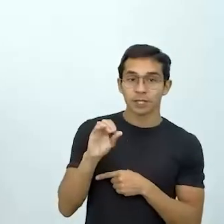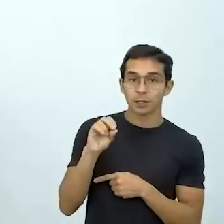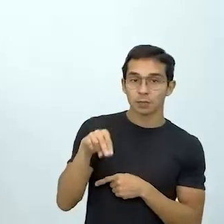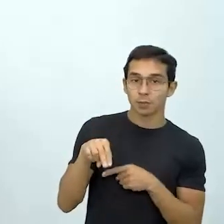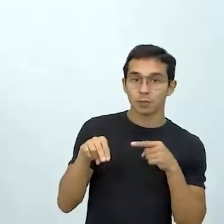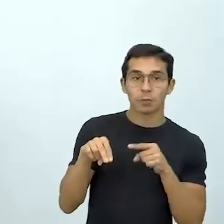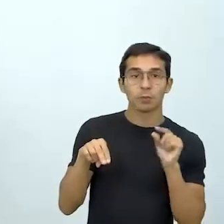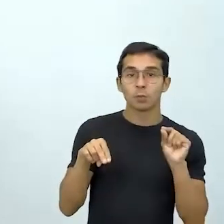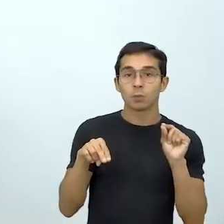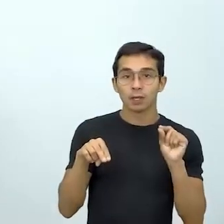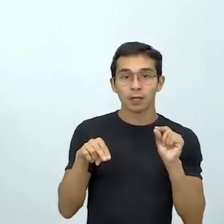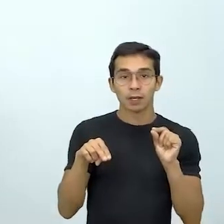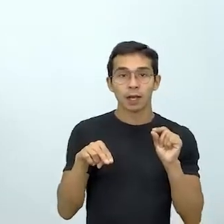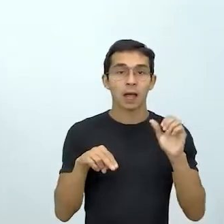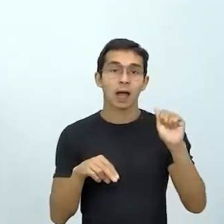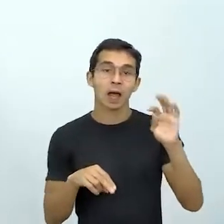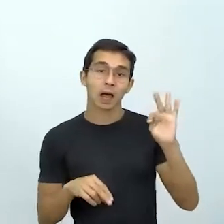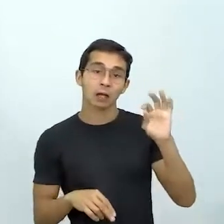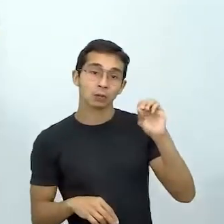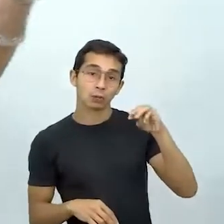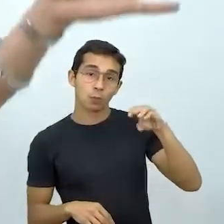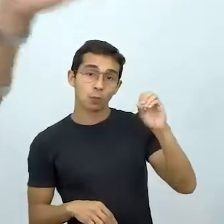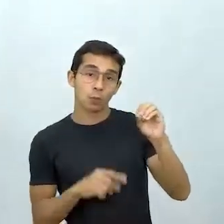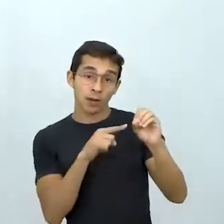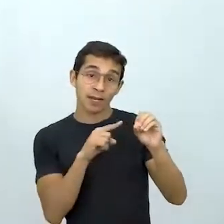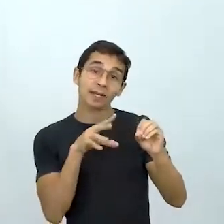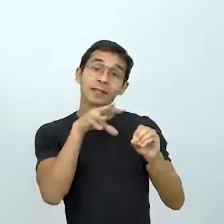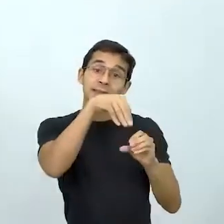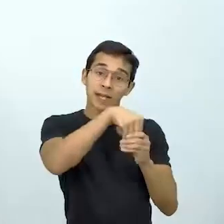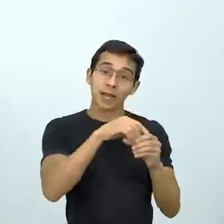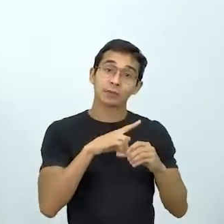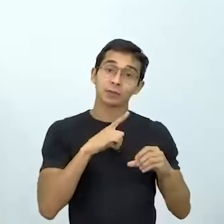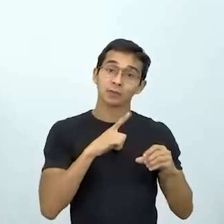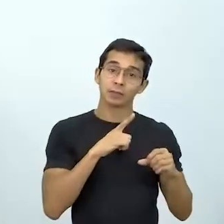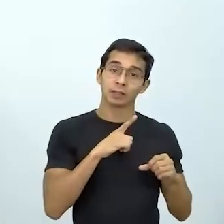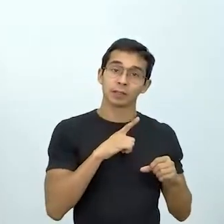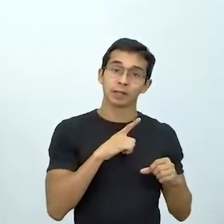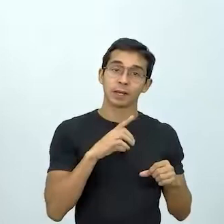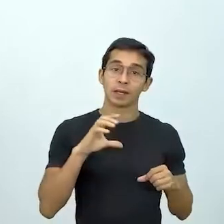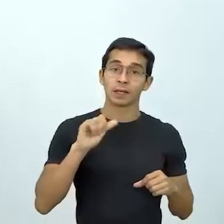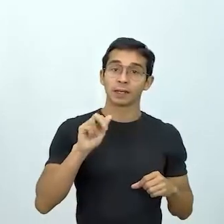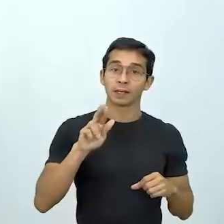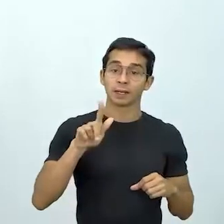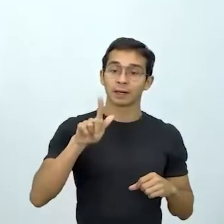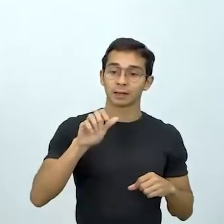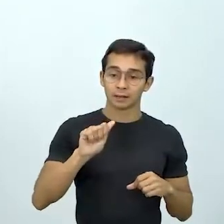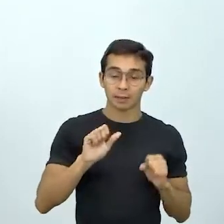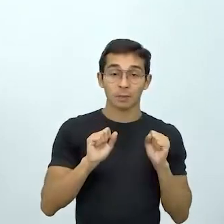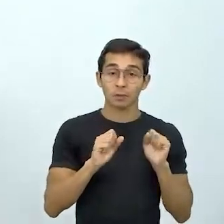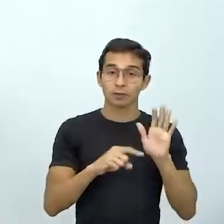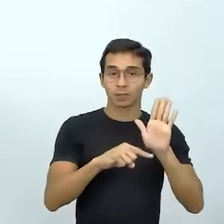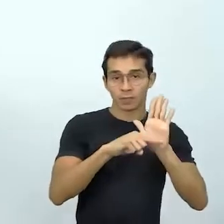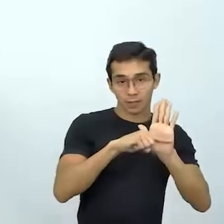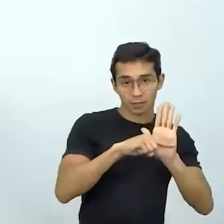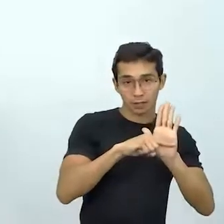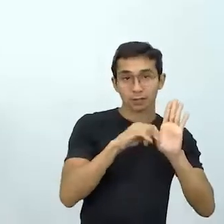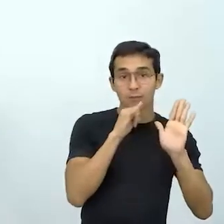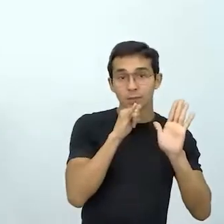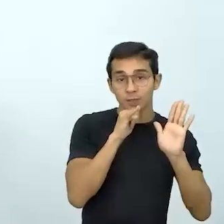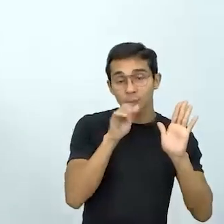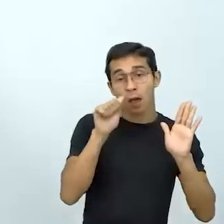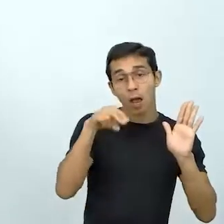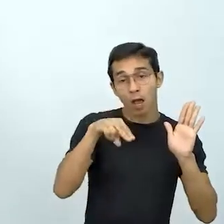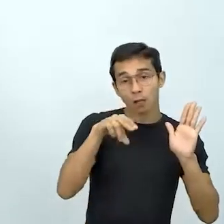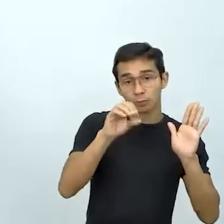são átomos com carga. Se esse átomo for carregado negativamente, nós temos aquilo que nós chamamos de ânion, certo? Se ele for